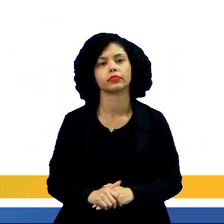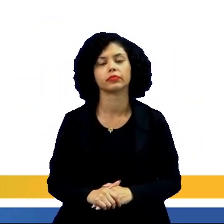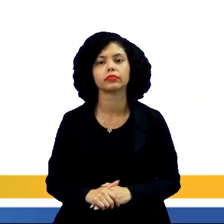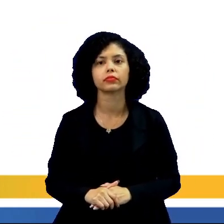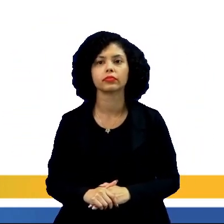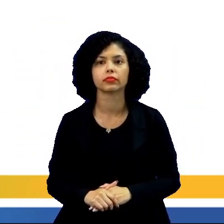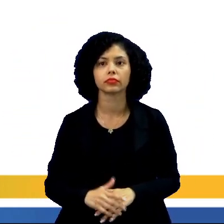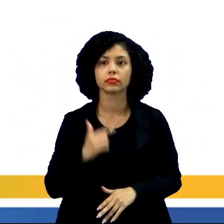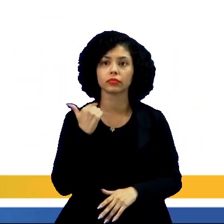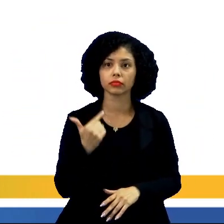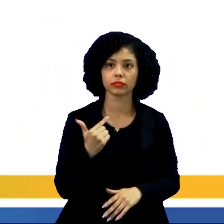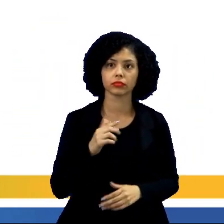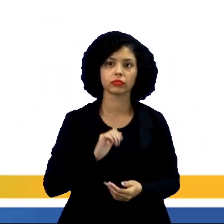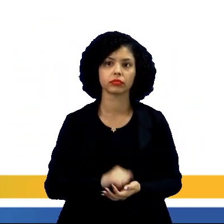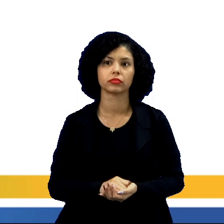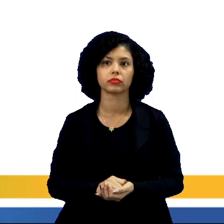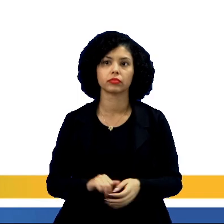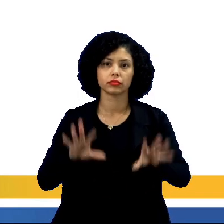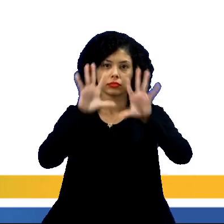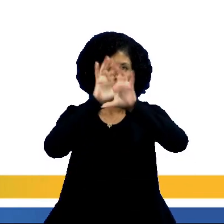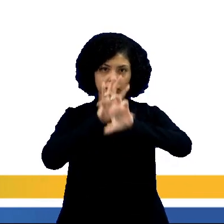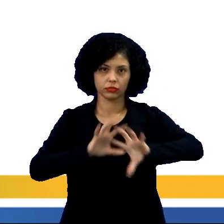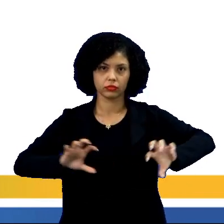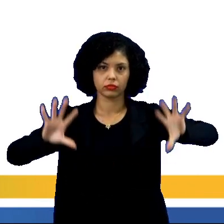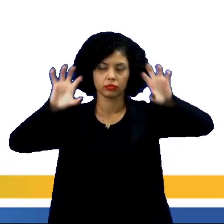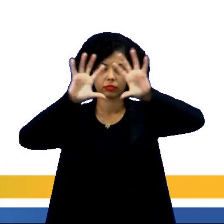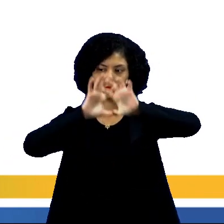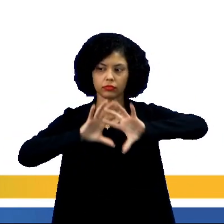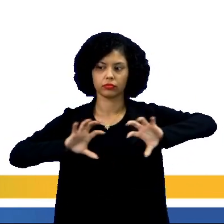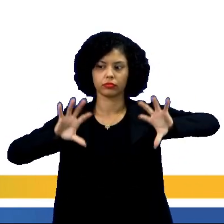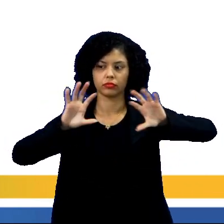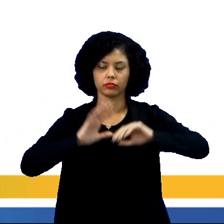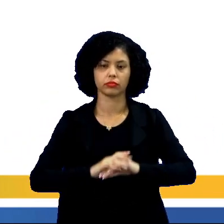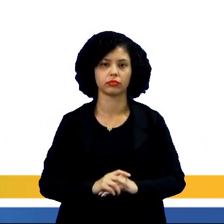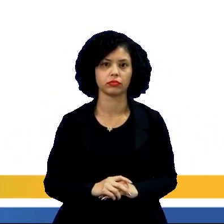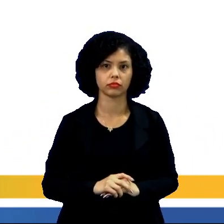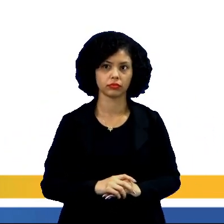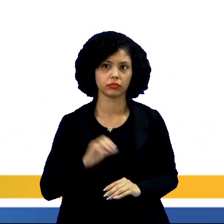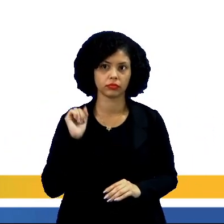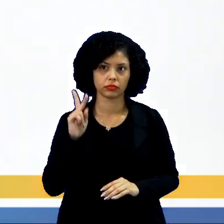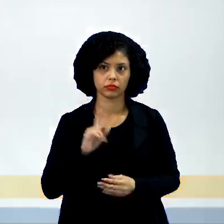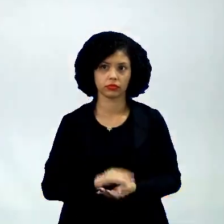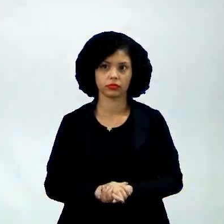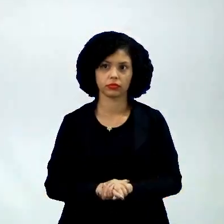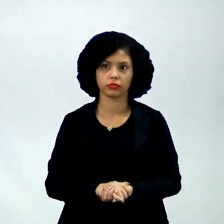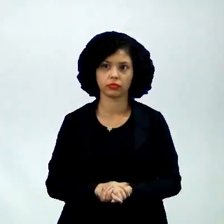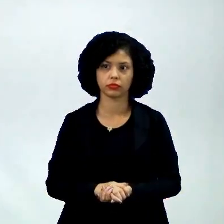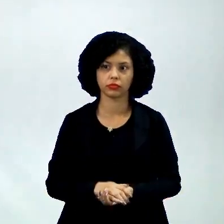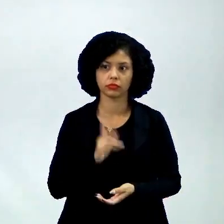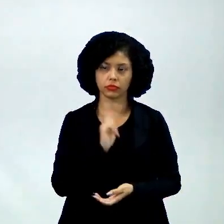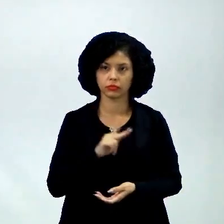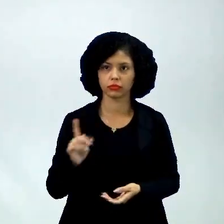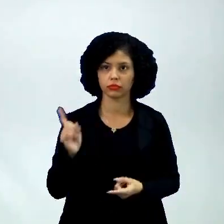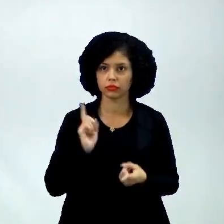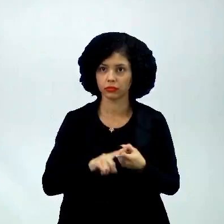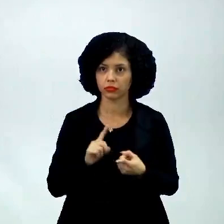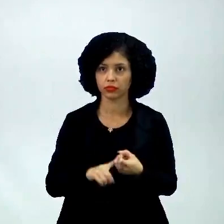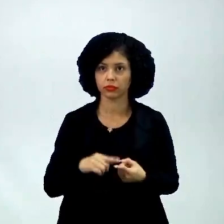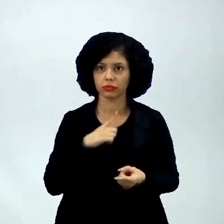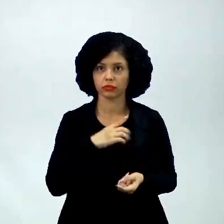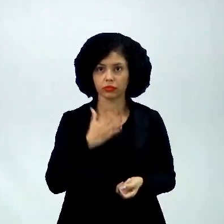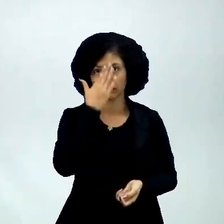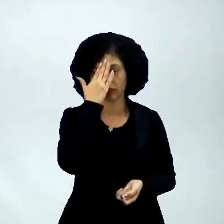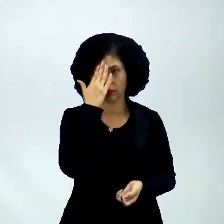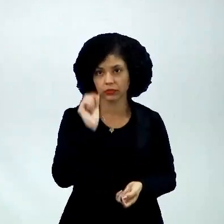seja, chuva. E o número 2 significa evaporação, ok? Agora, professora, mas por que a gente